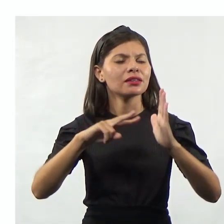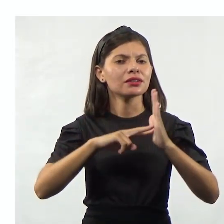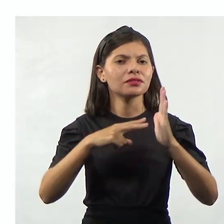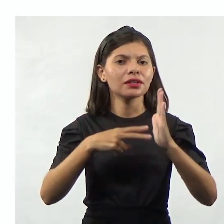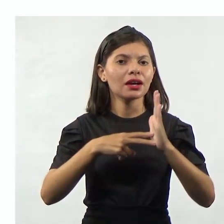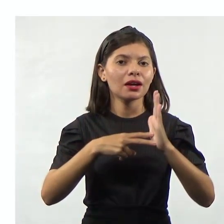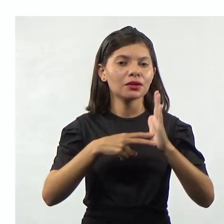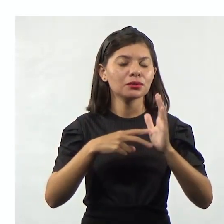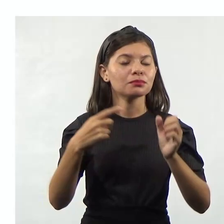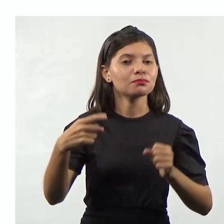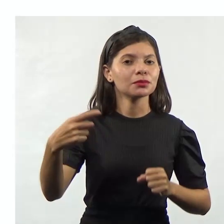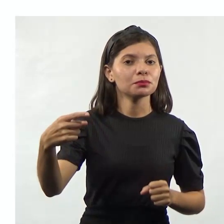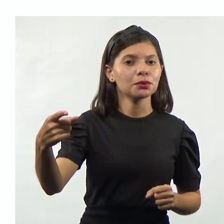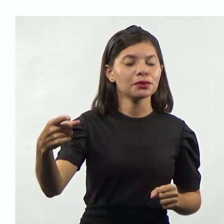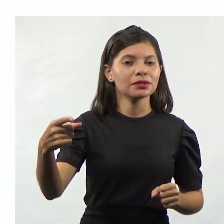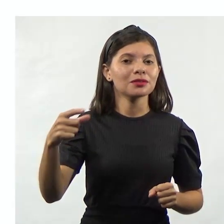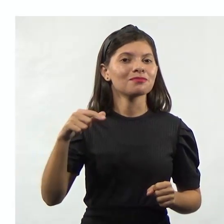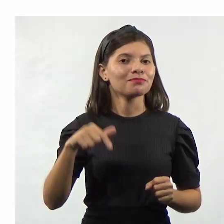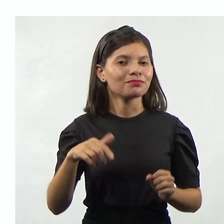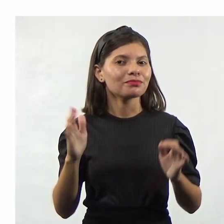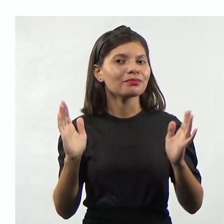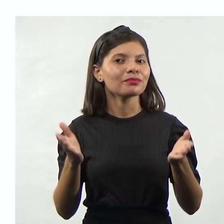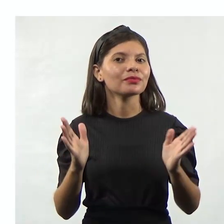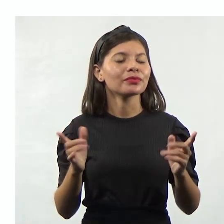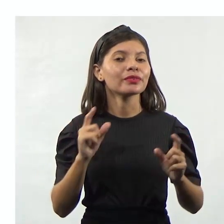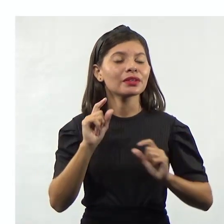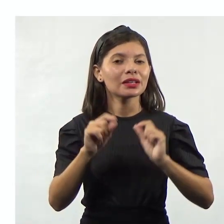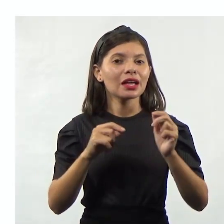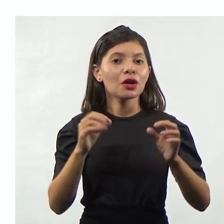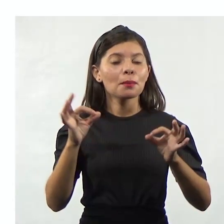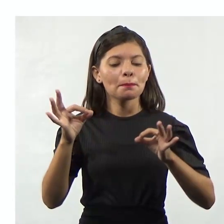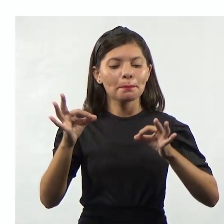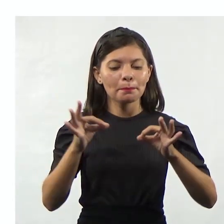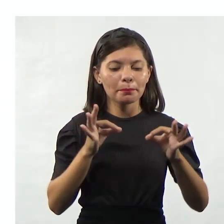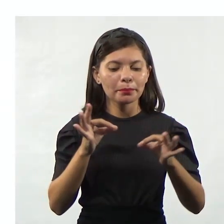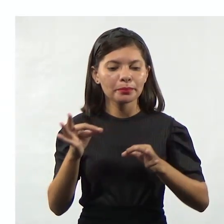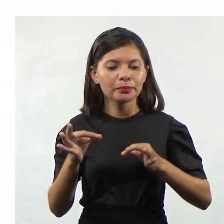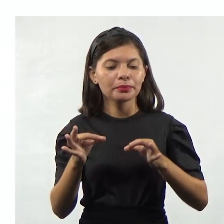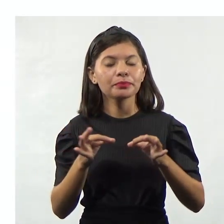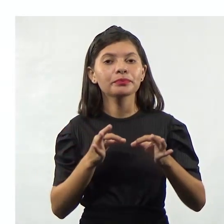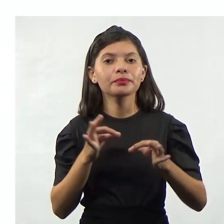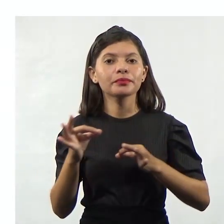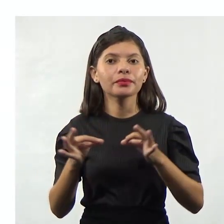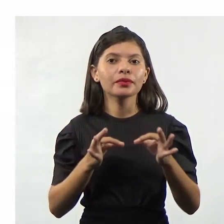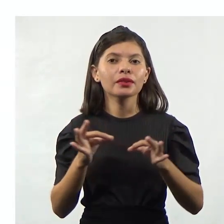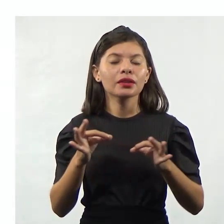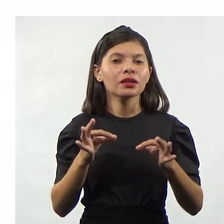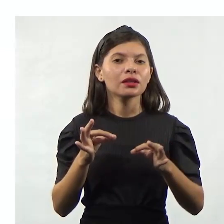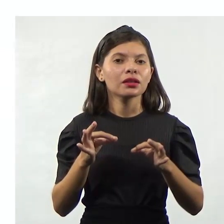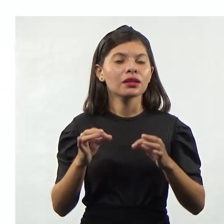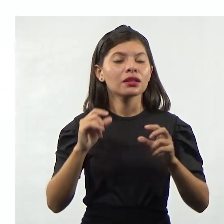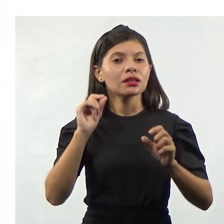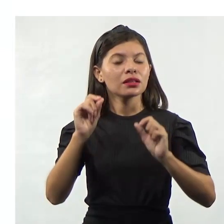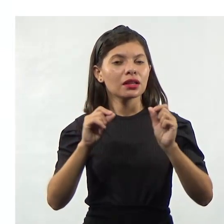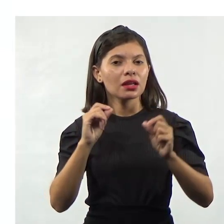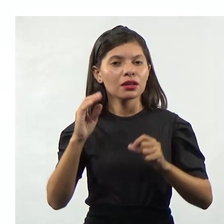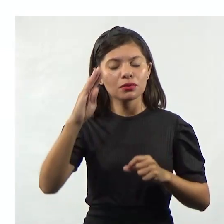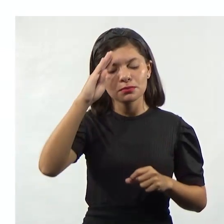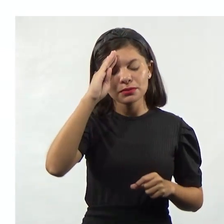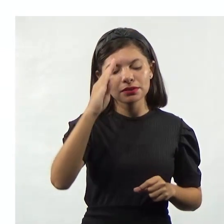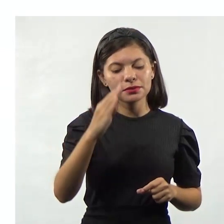essa fase, mas desde já adianto para vocês que ela é justamente, tem